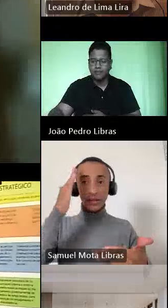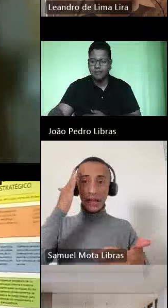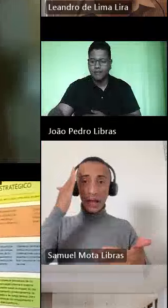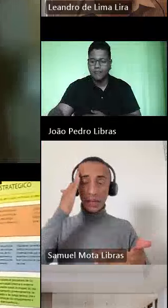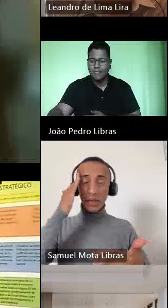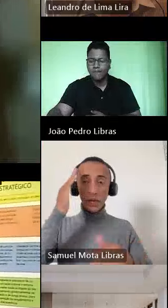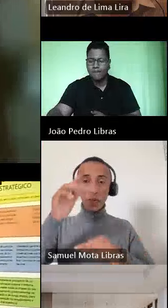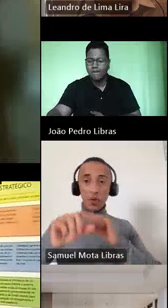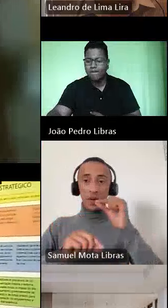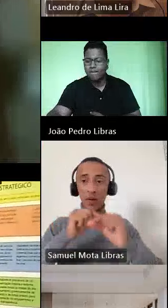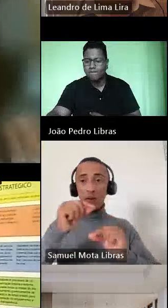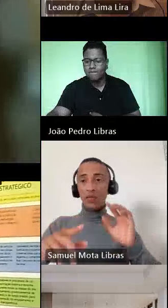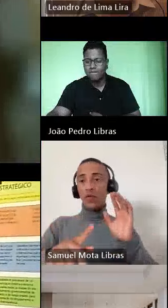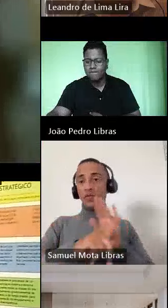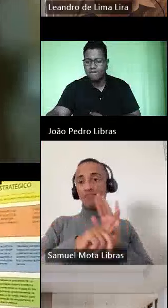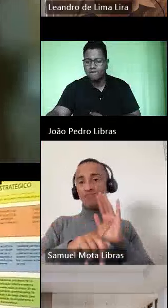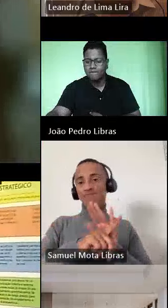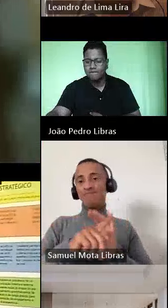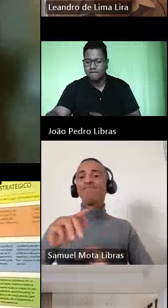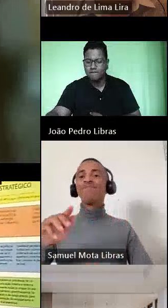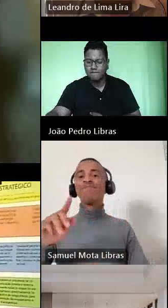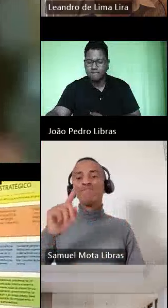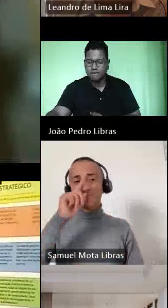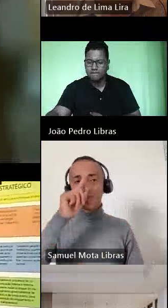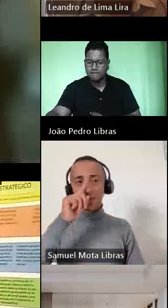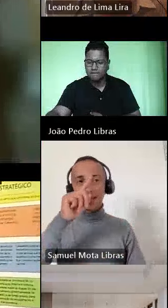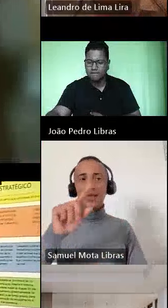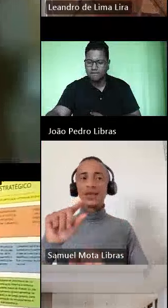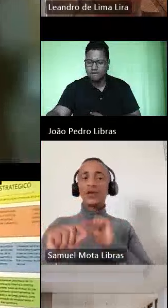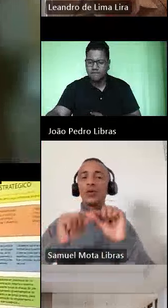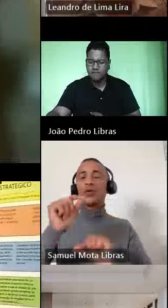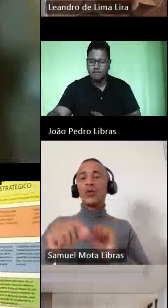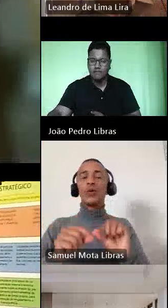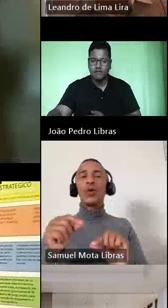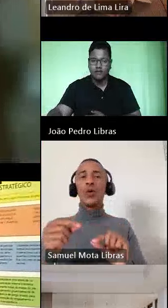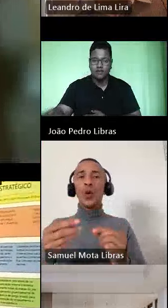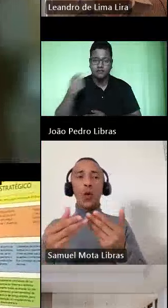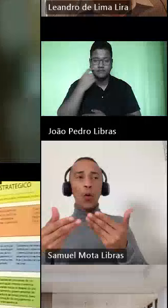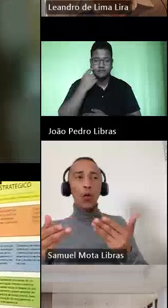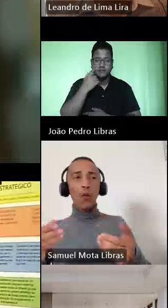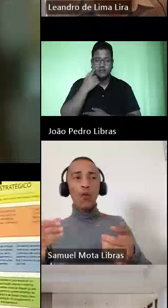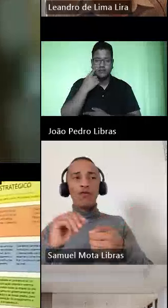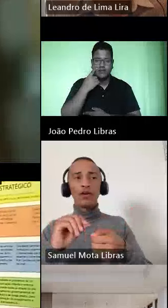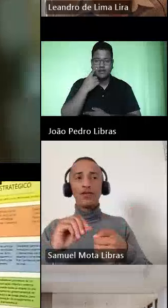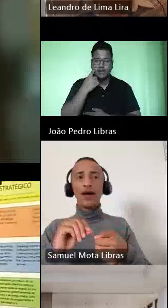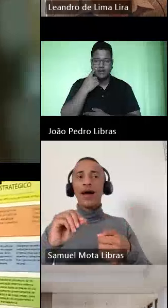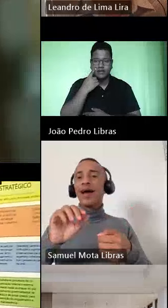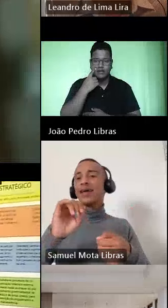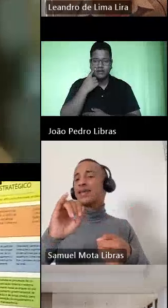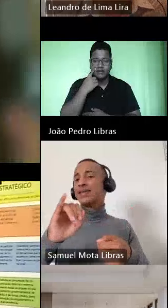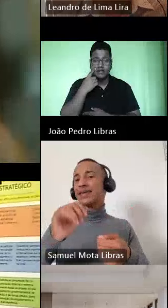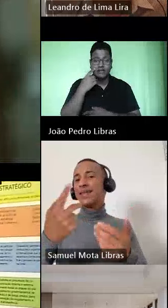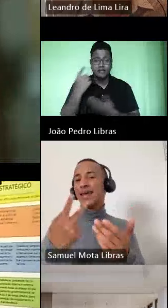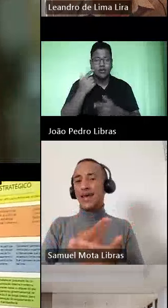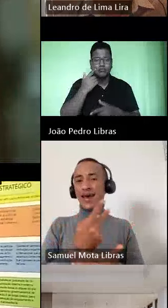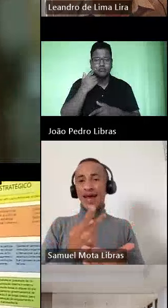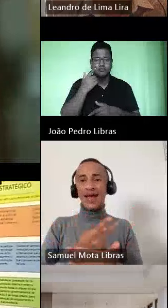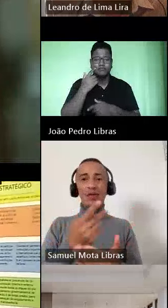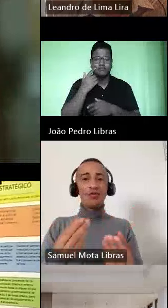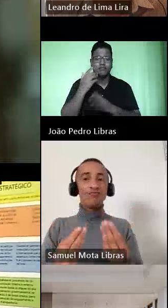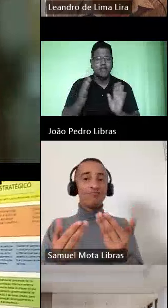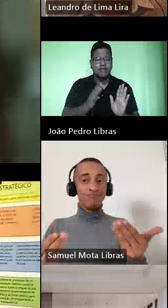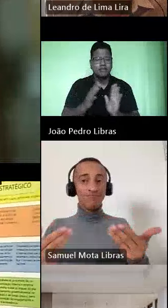gerenciável dentro da sua organização aquilo que não é da sua organização Como que você faz se der errado na outra né você tem que trabalhar para ter contoles